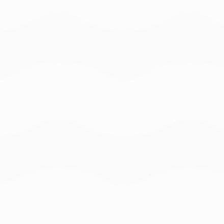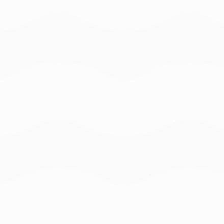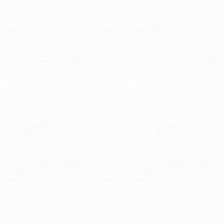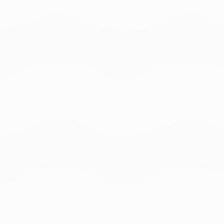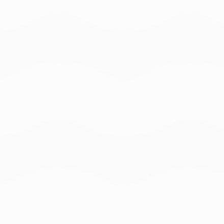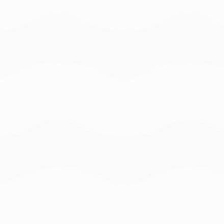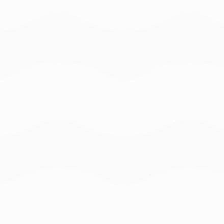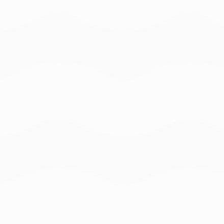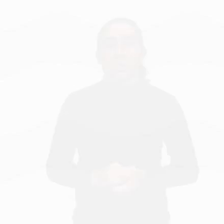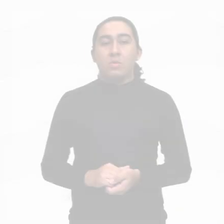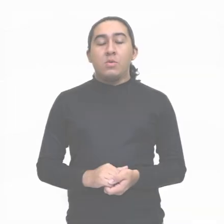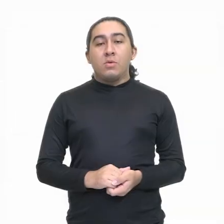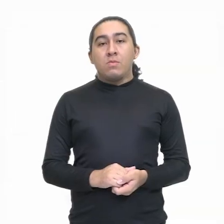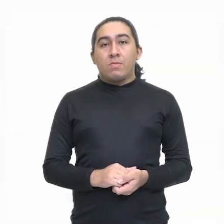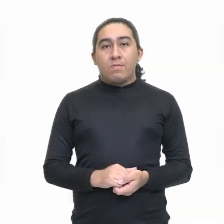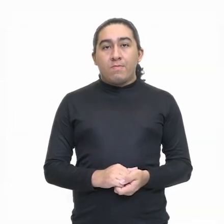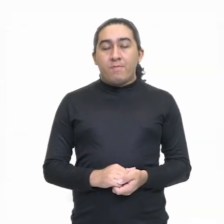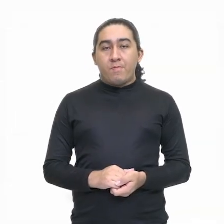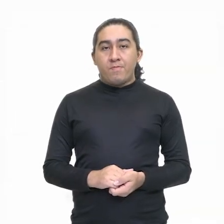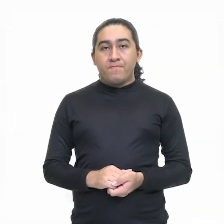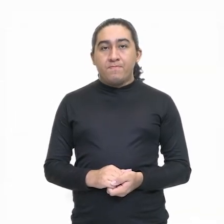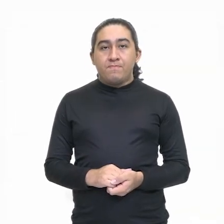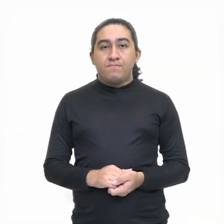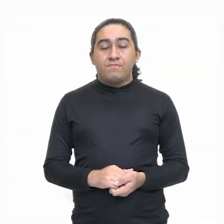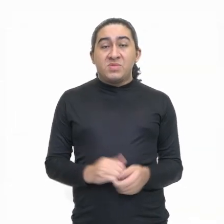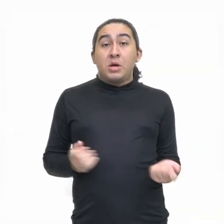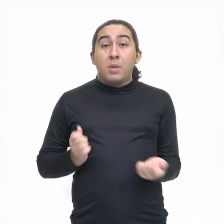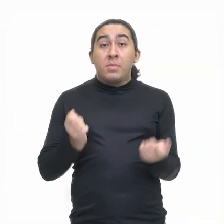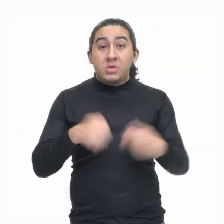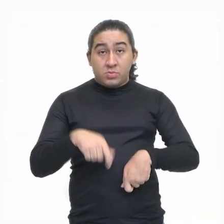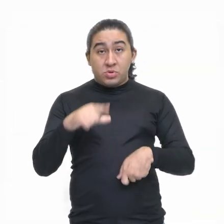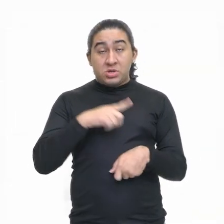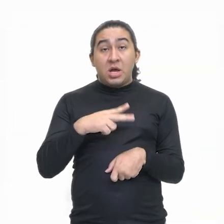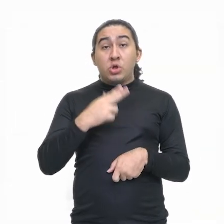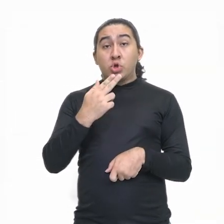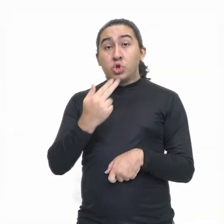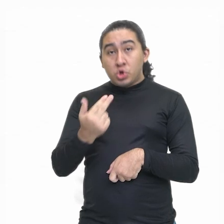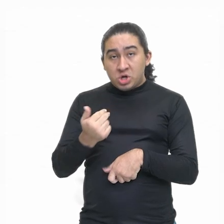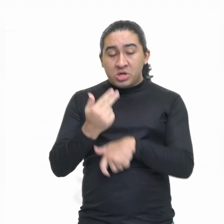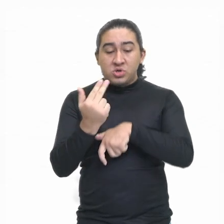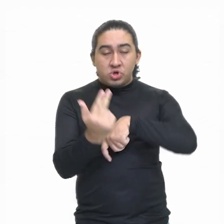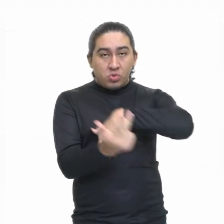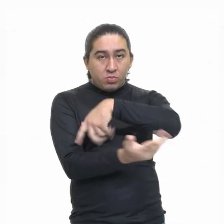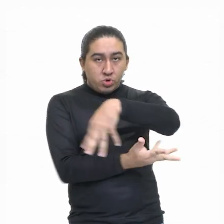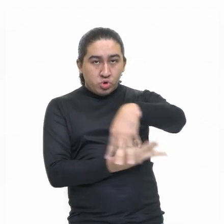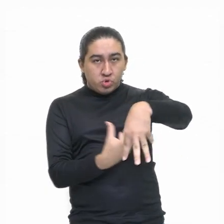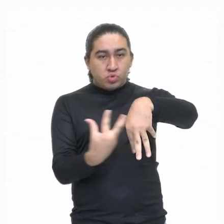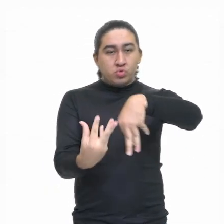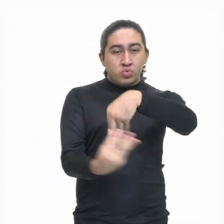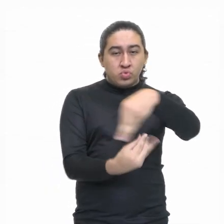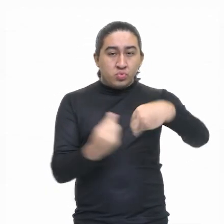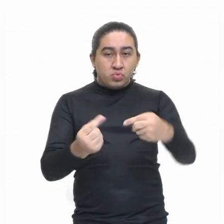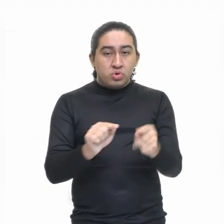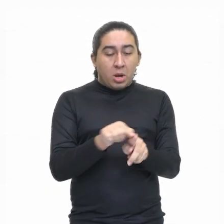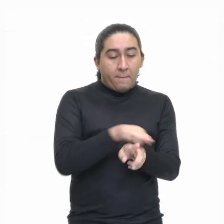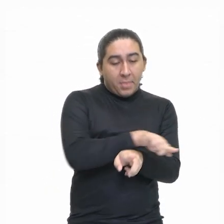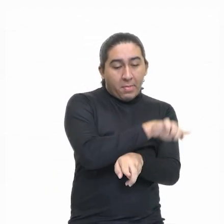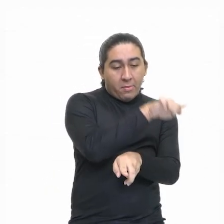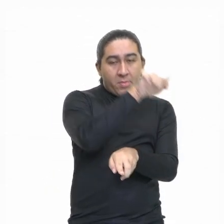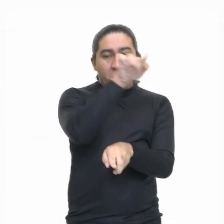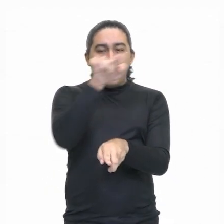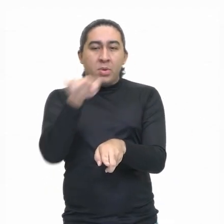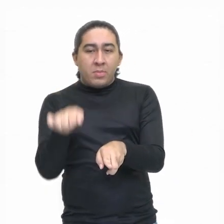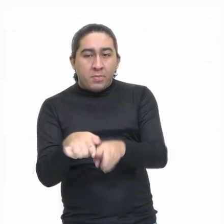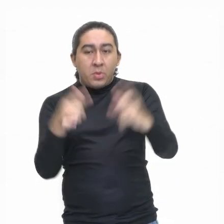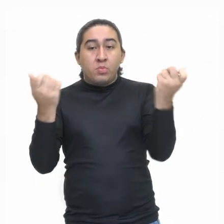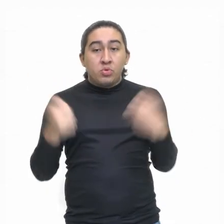longo de todos esses seres vivos que compõem, que fazem parte da sobrevivência de